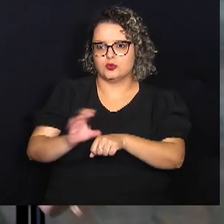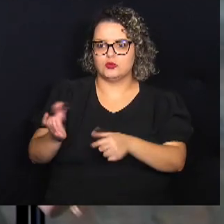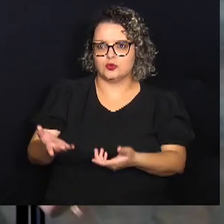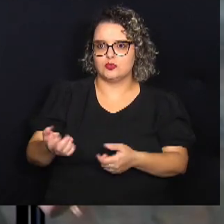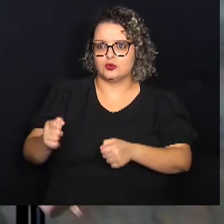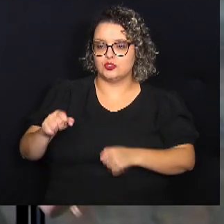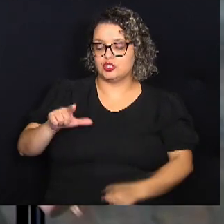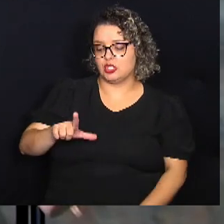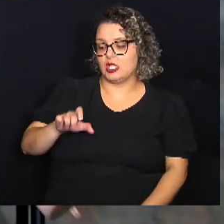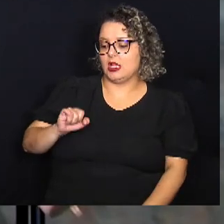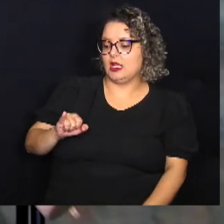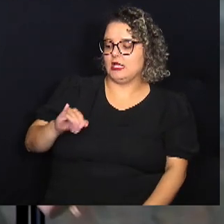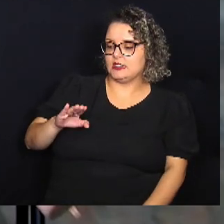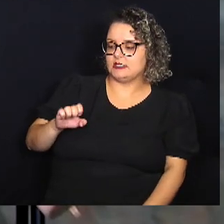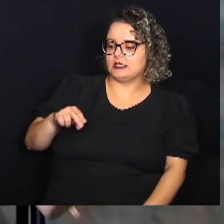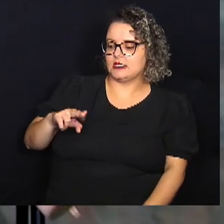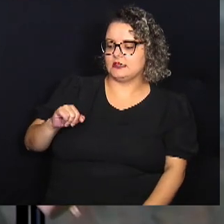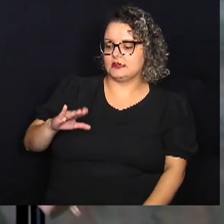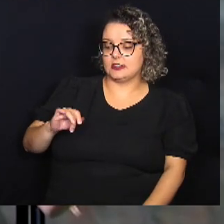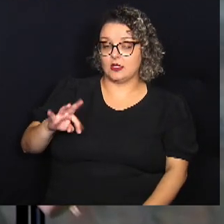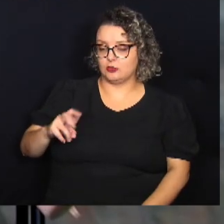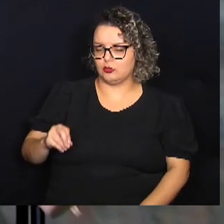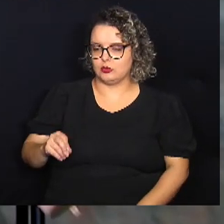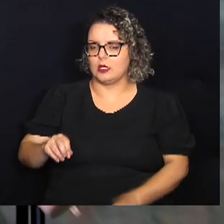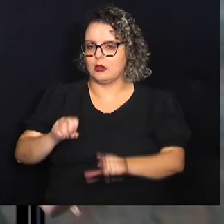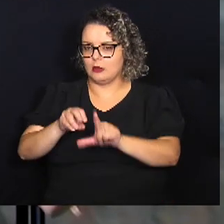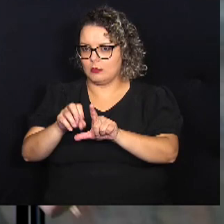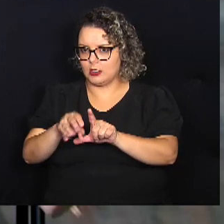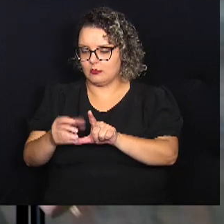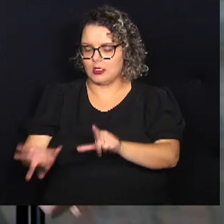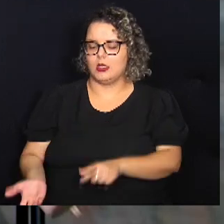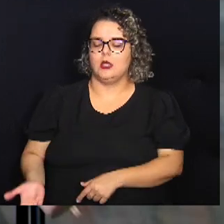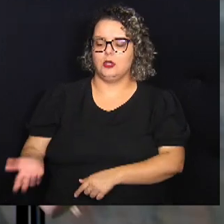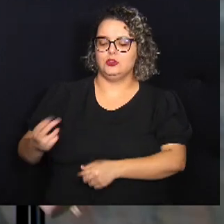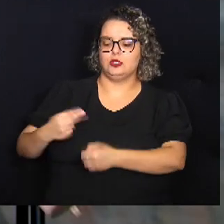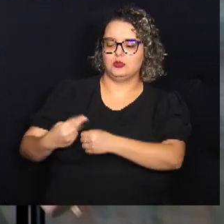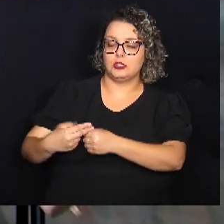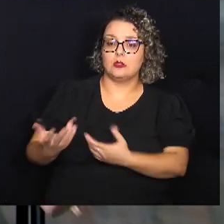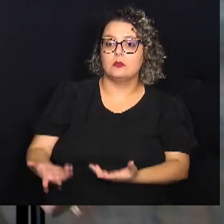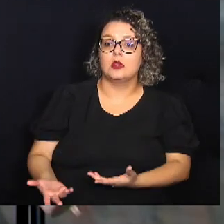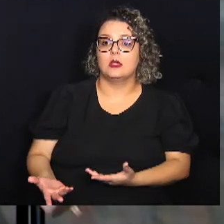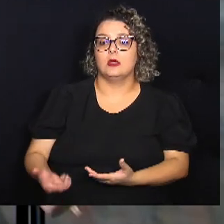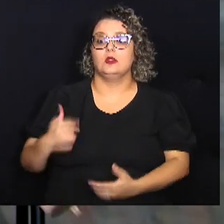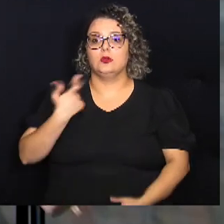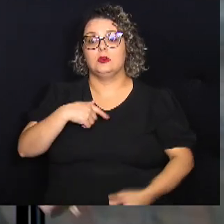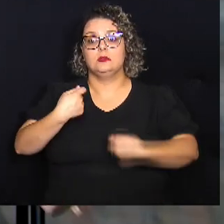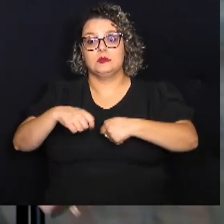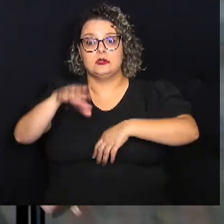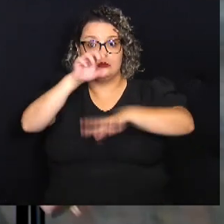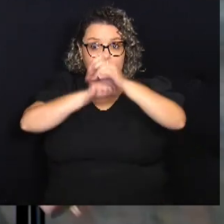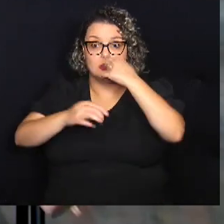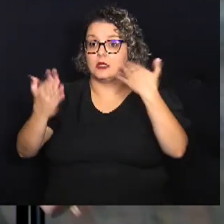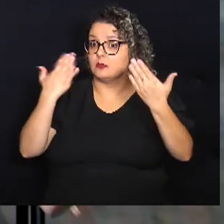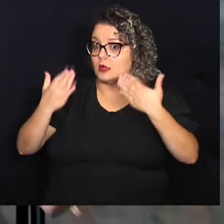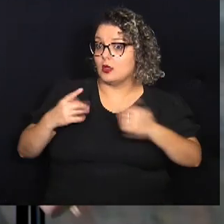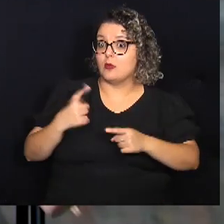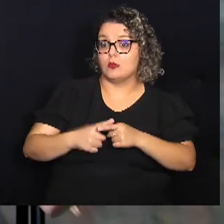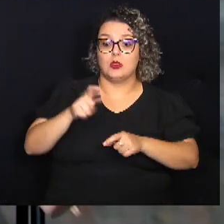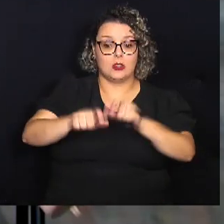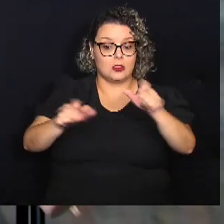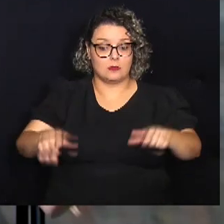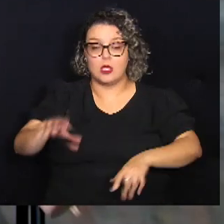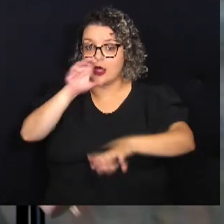licenciatura da Unicamp, a gente precisa aprender psicologia porque as pessoas aprendem diferente, porque as pessoas